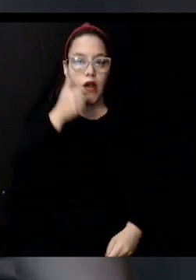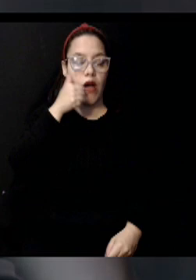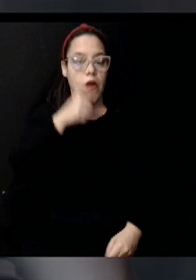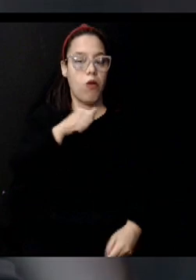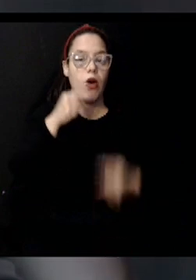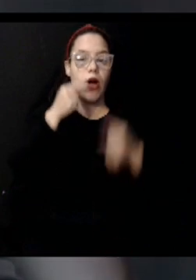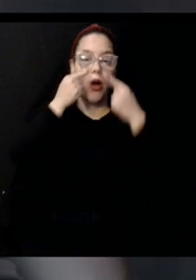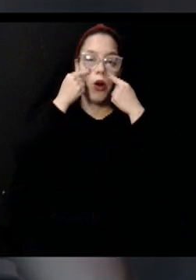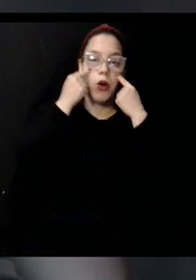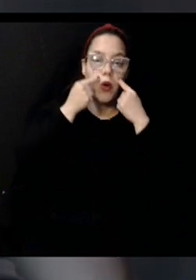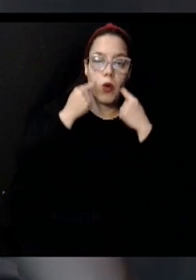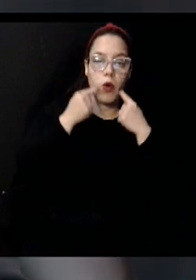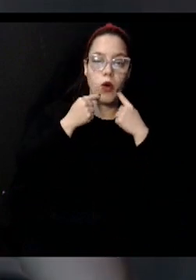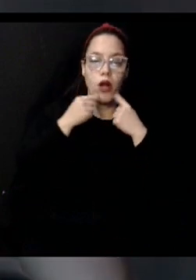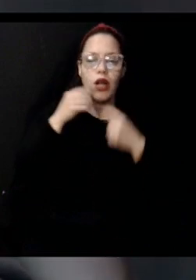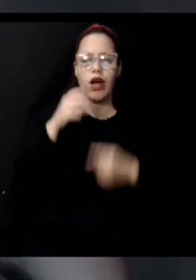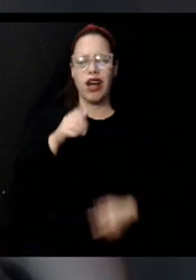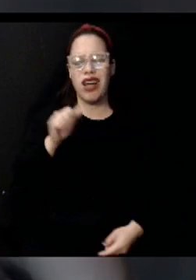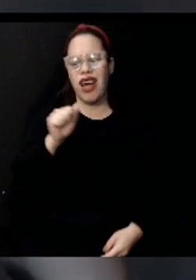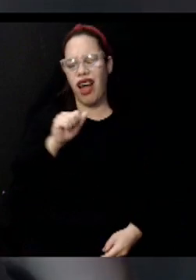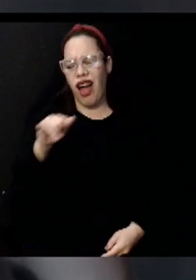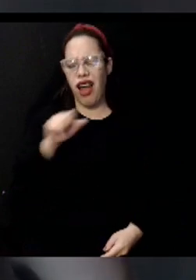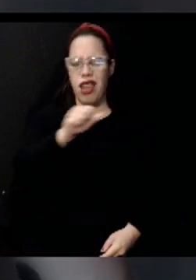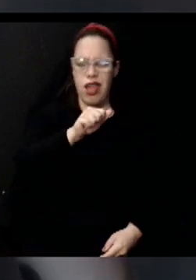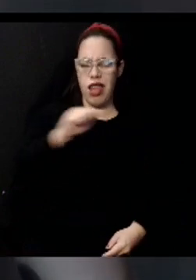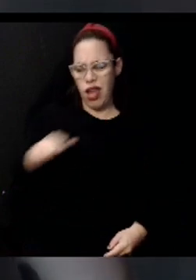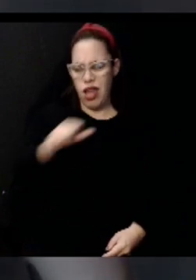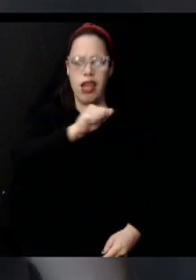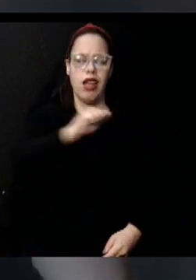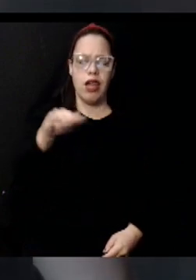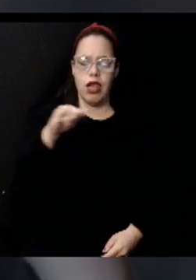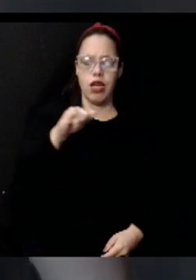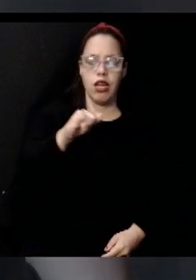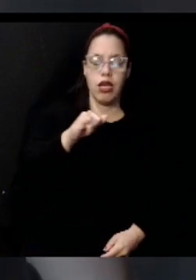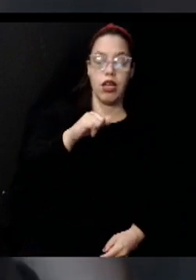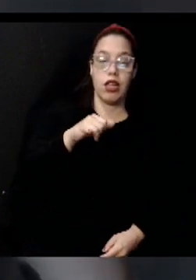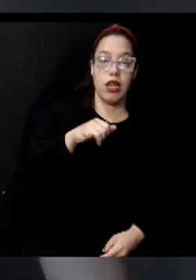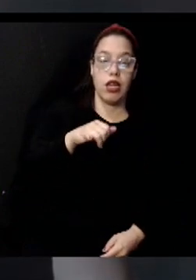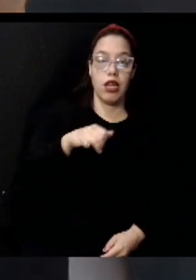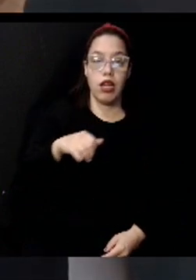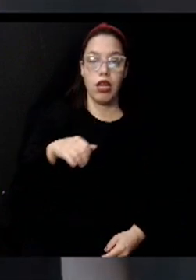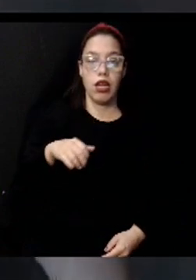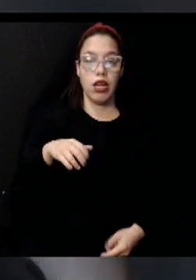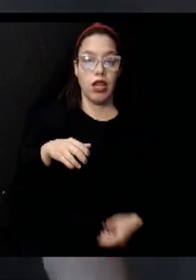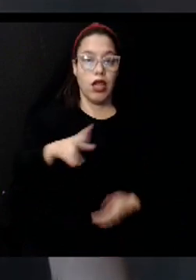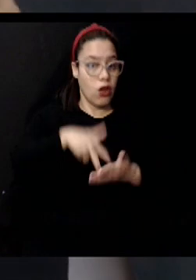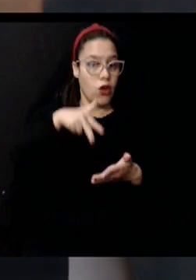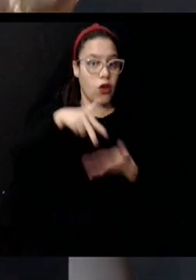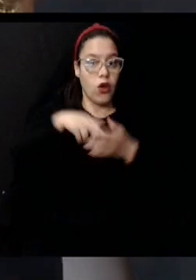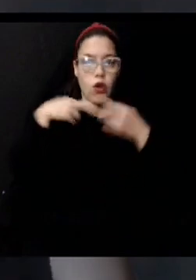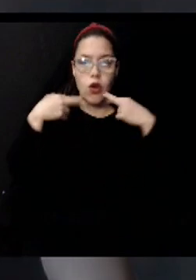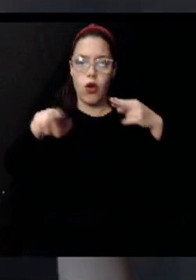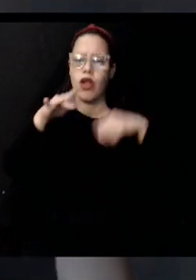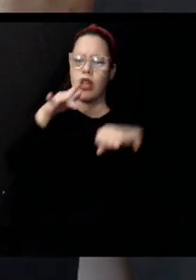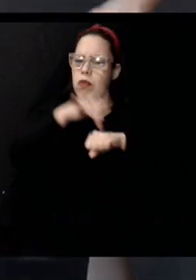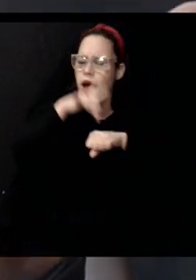estava "ai, ai, ai", entendeu. Mas ele não aguentou, ele ficou em pé falando: "Isso é um absurdo, a gente tem que estar aqui, vocês não vão fazer